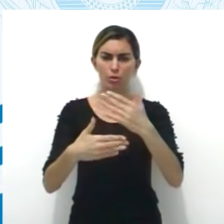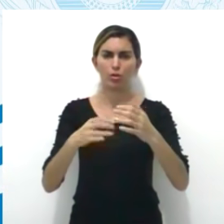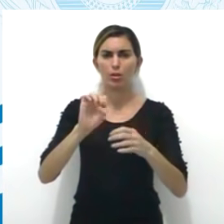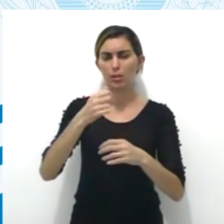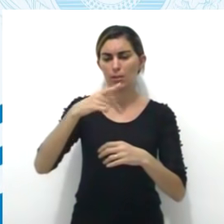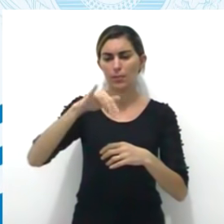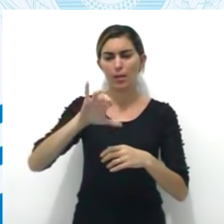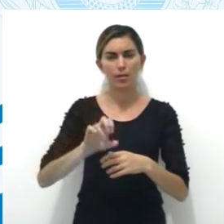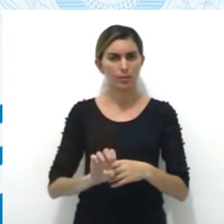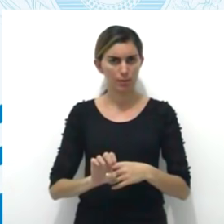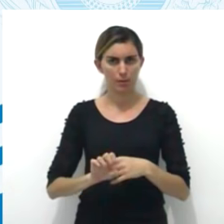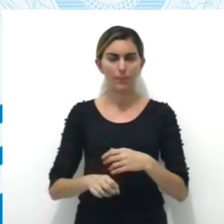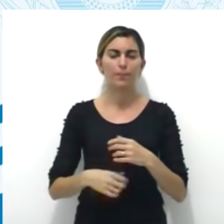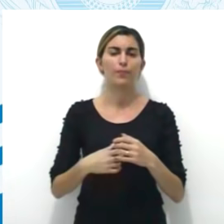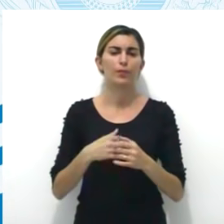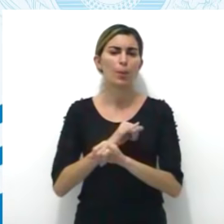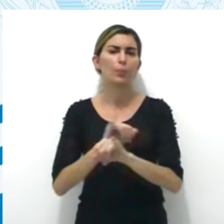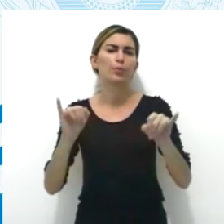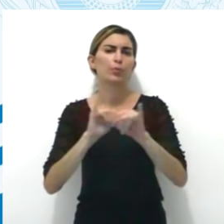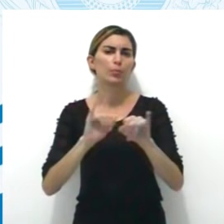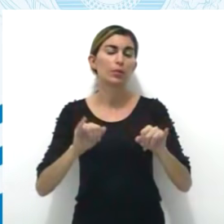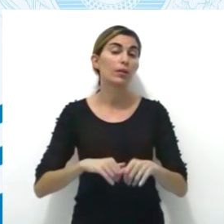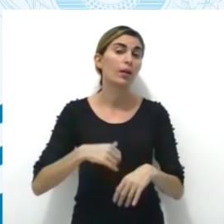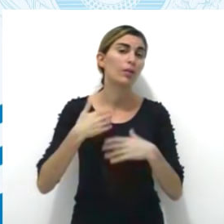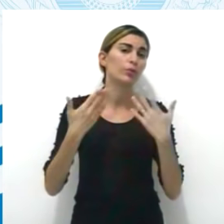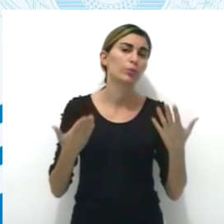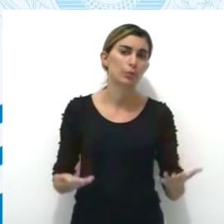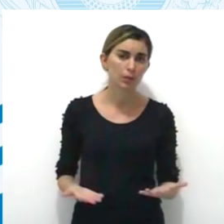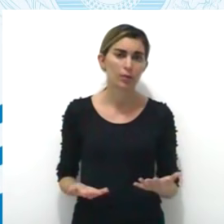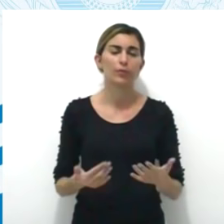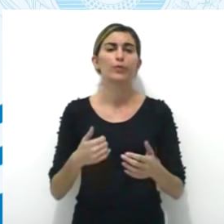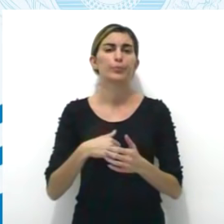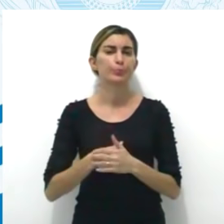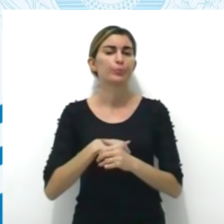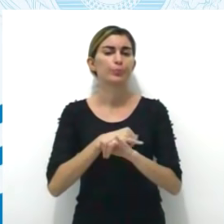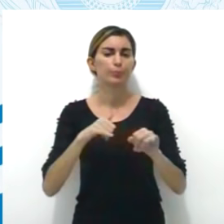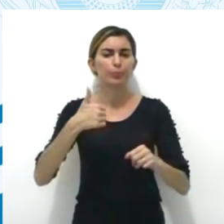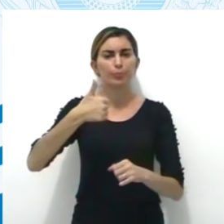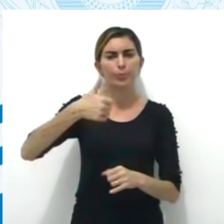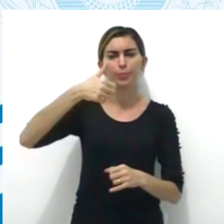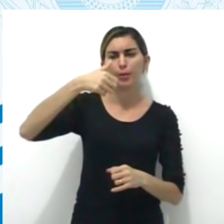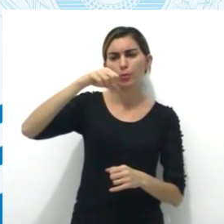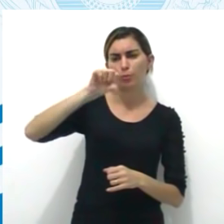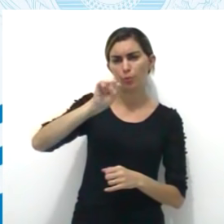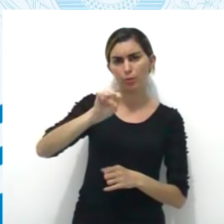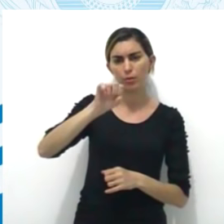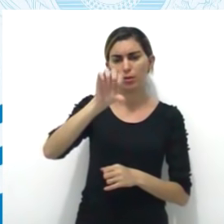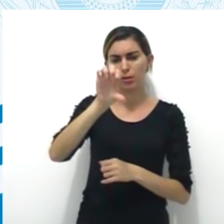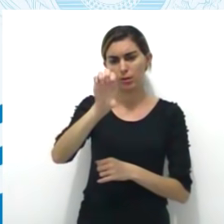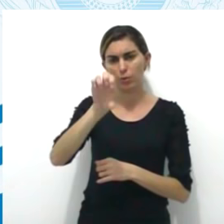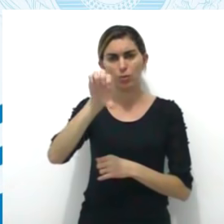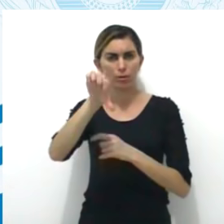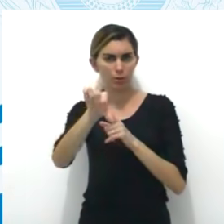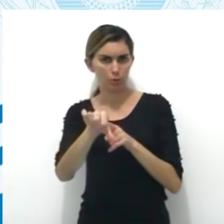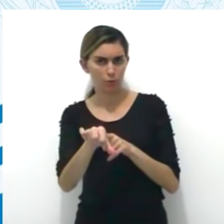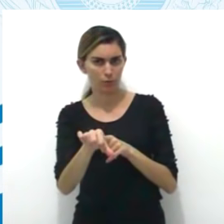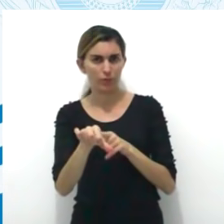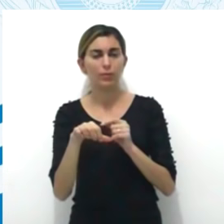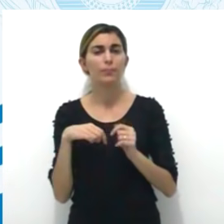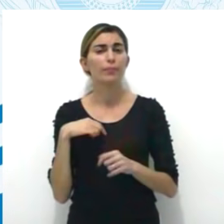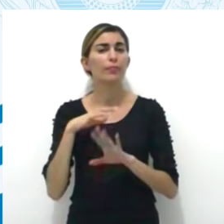Origem das Espécies, publicado quando, pessoal? Publicado em